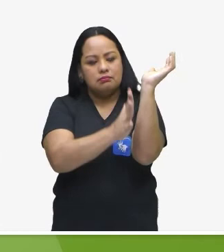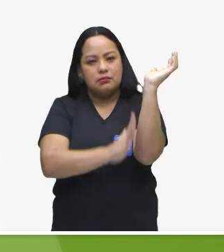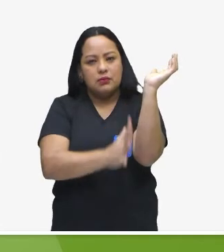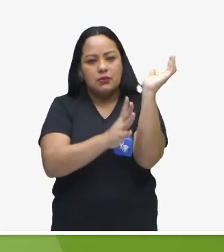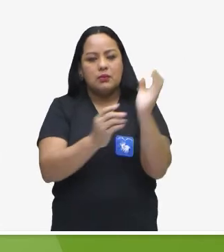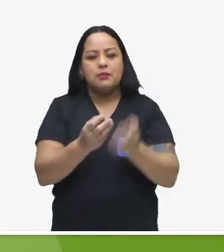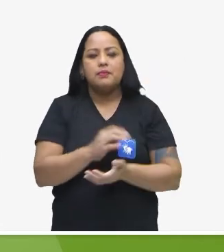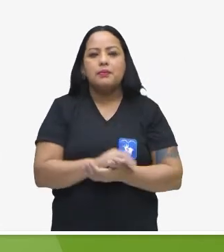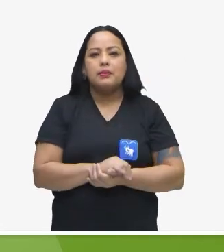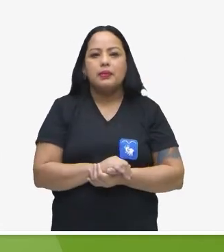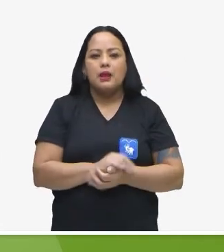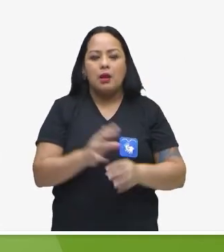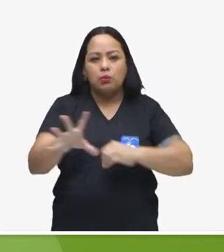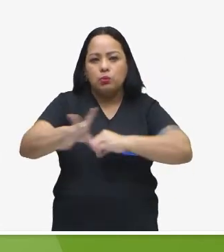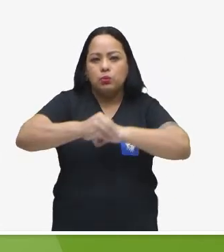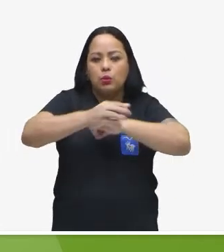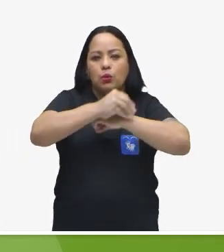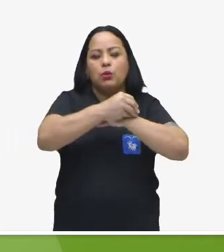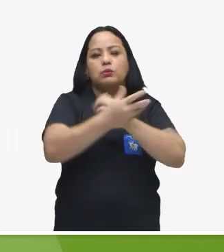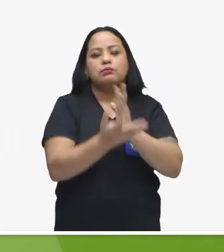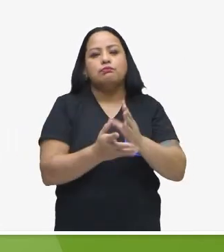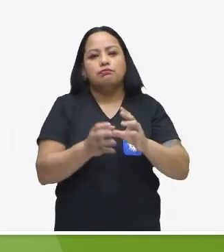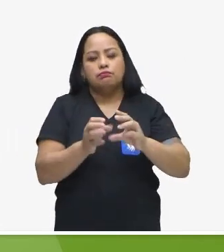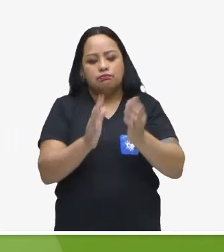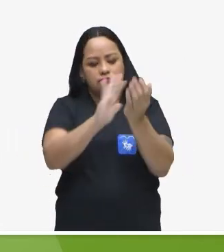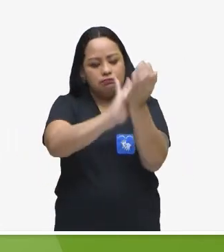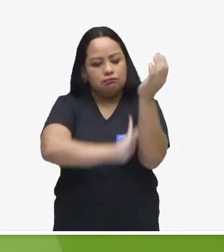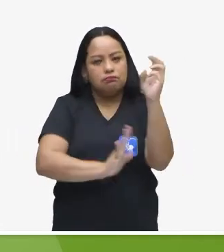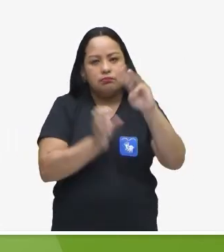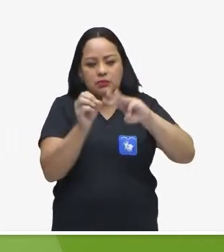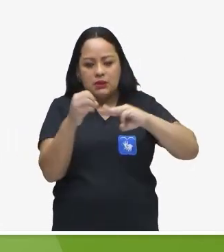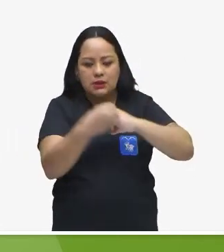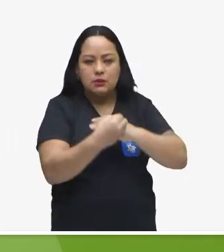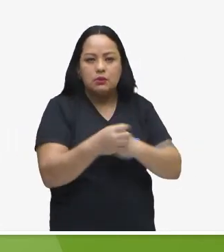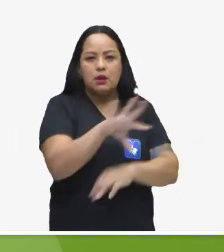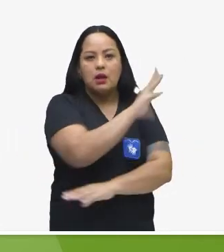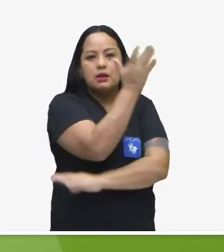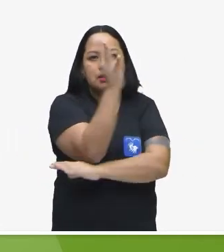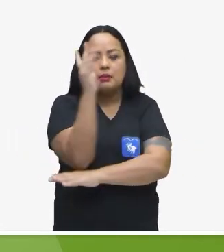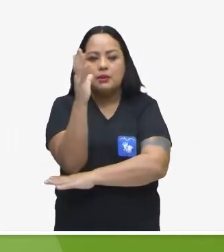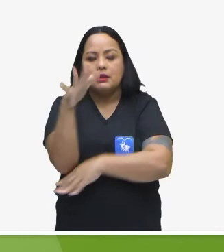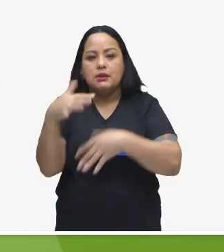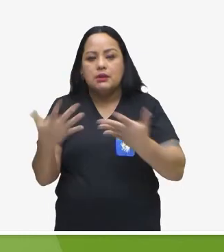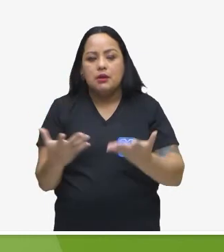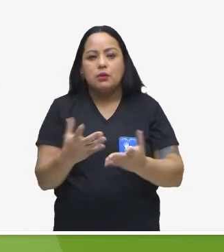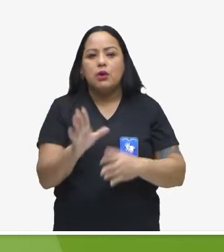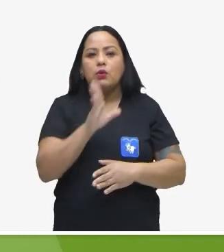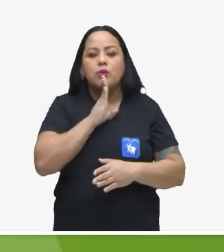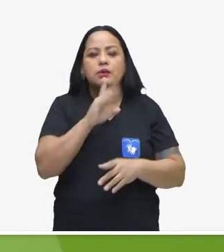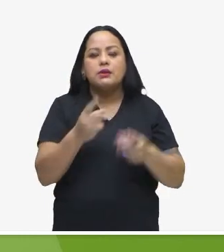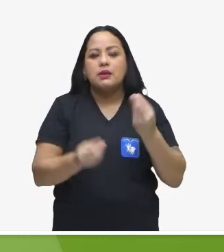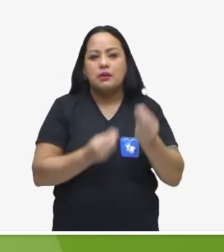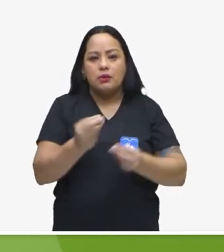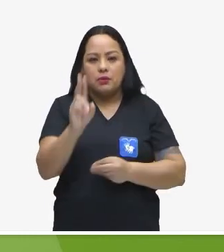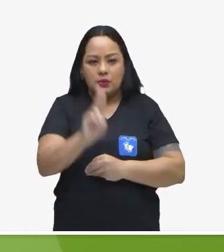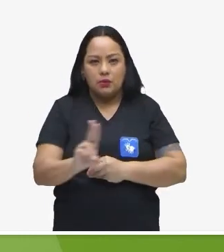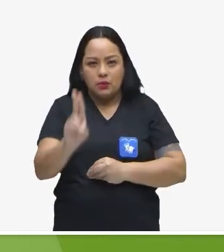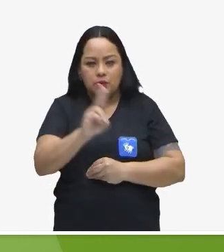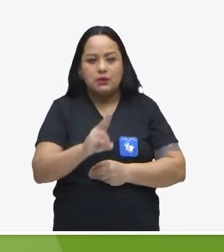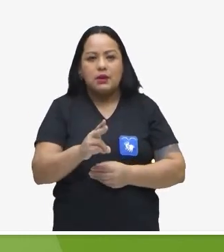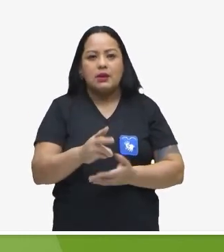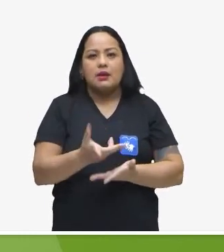fazendo parte ali da composição da parede celular das plantas, tá? E aí a celulose é bem conhecida que ela é utilizada para